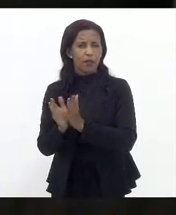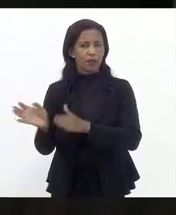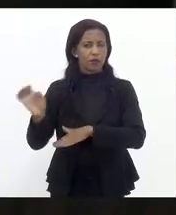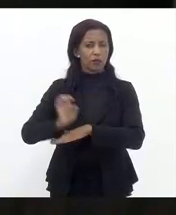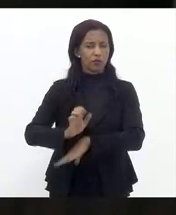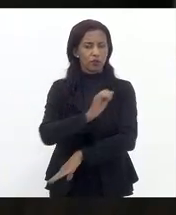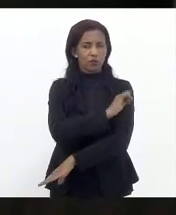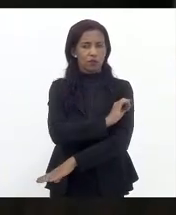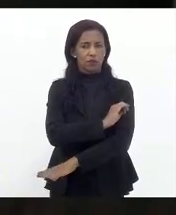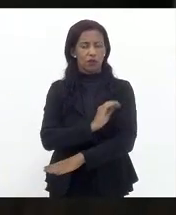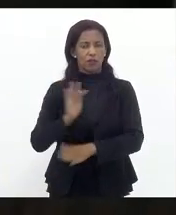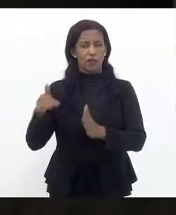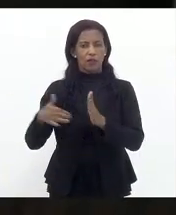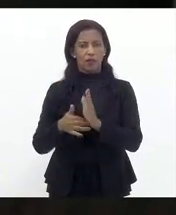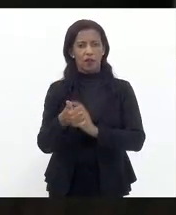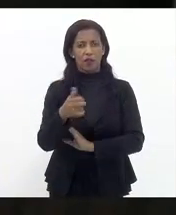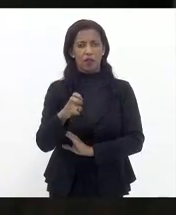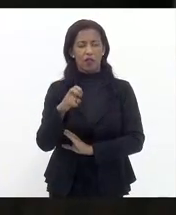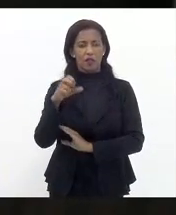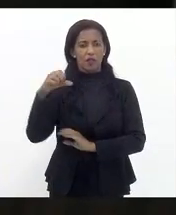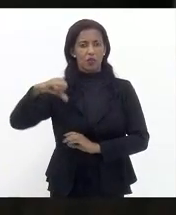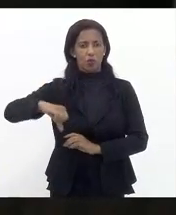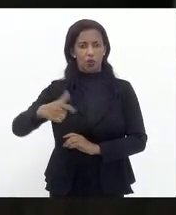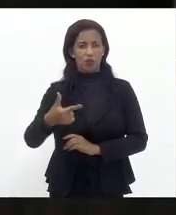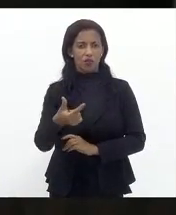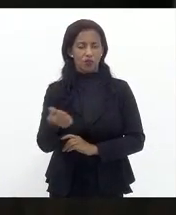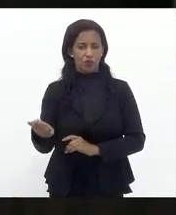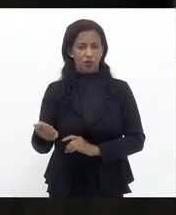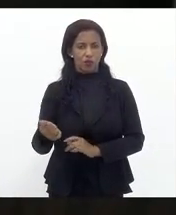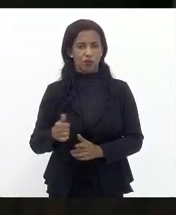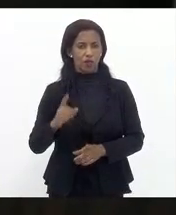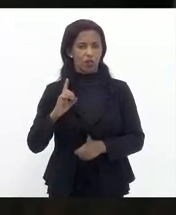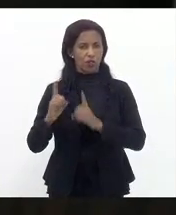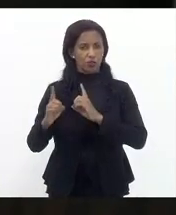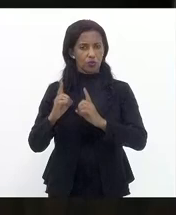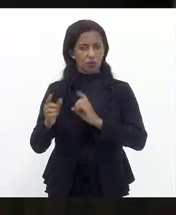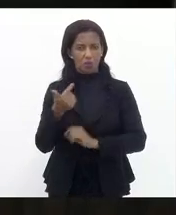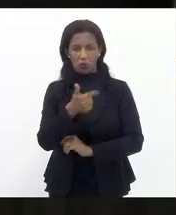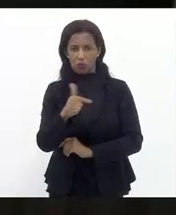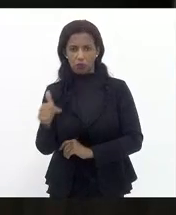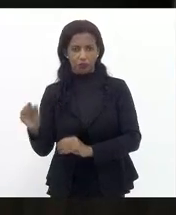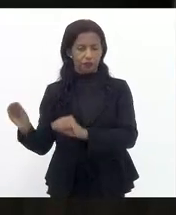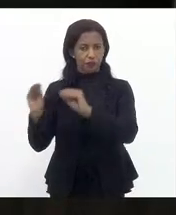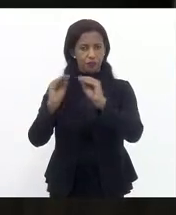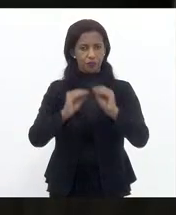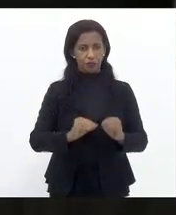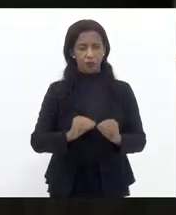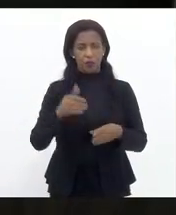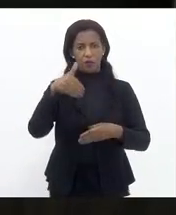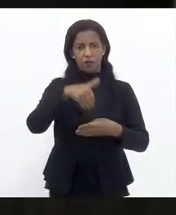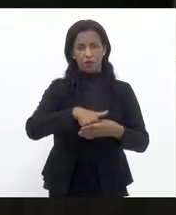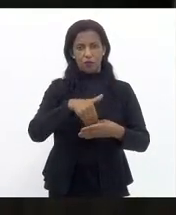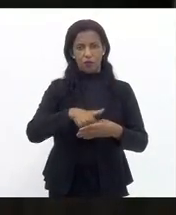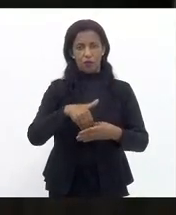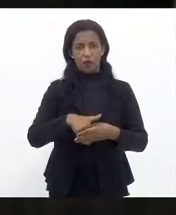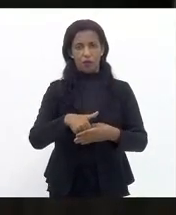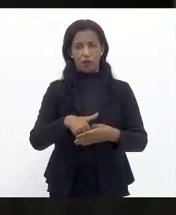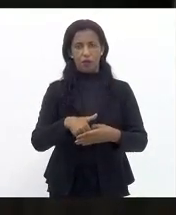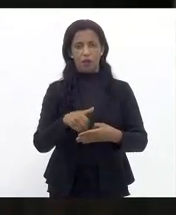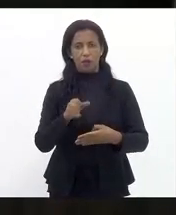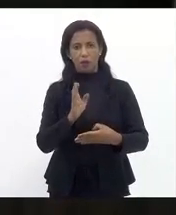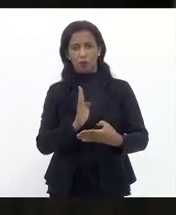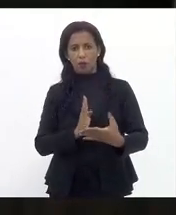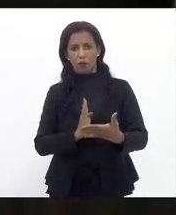do Rio de Janeiro. Prazo final 15/9/2001. Em discussão, não havendo que queira discutir, encerrada a discussão, em votação, os senhores que